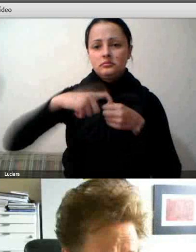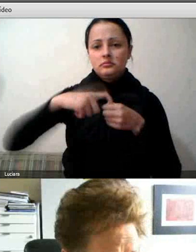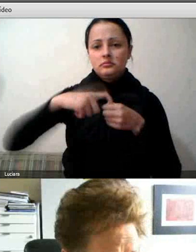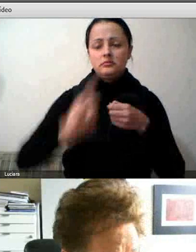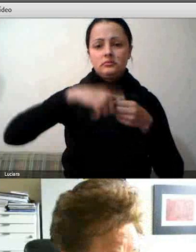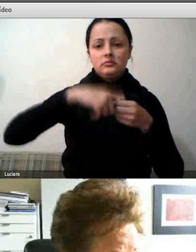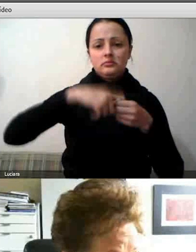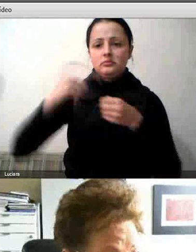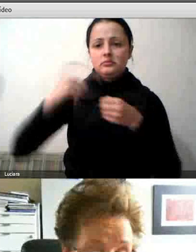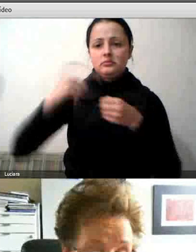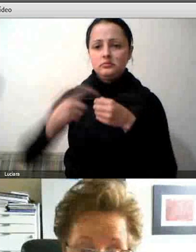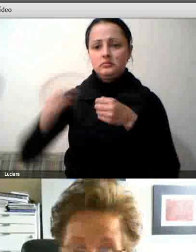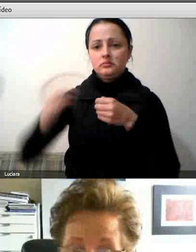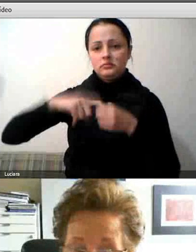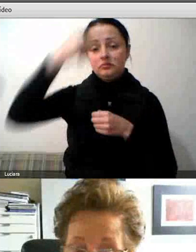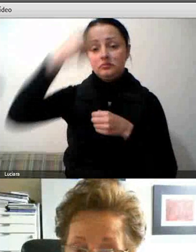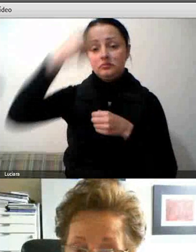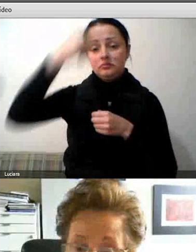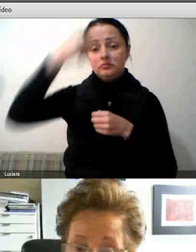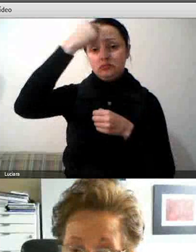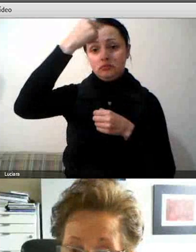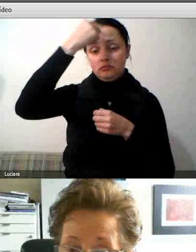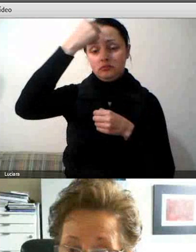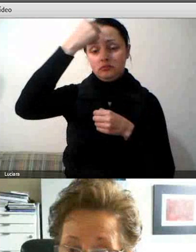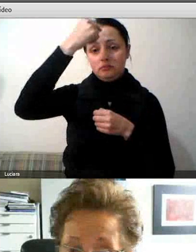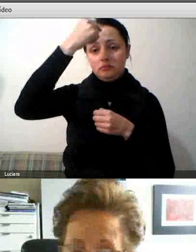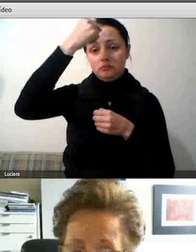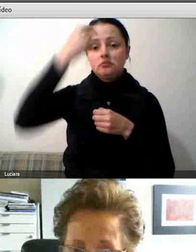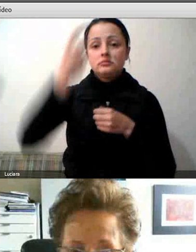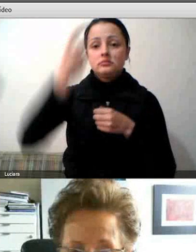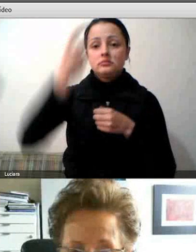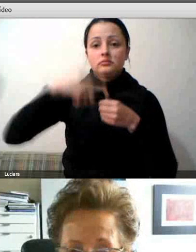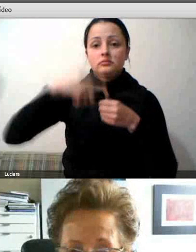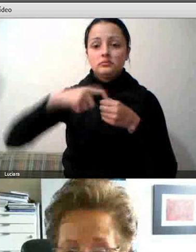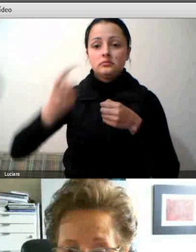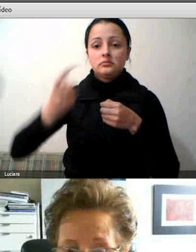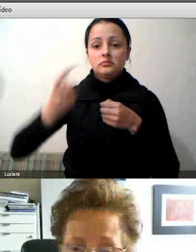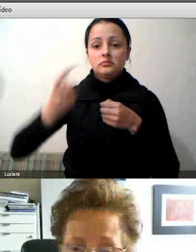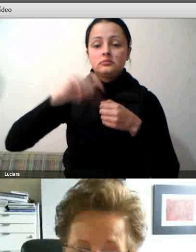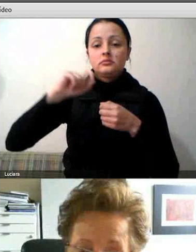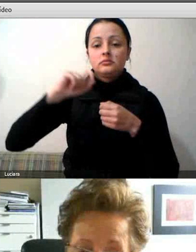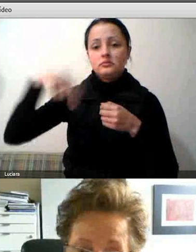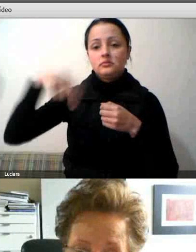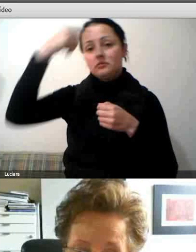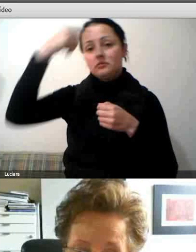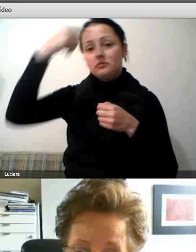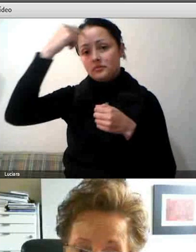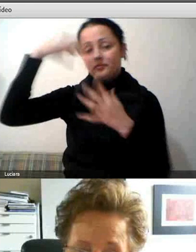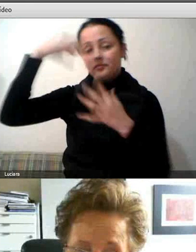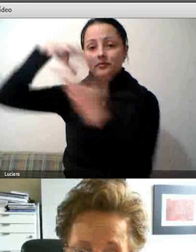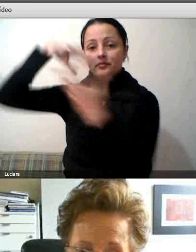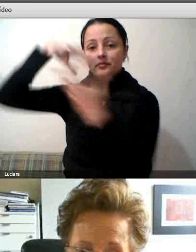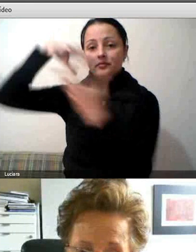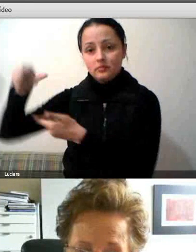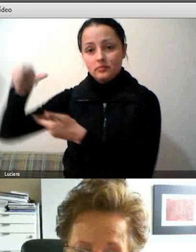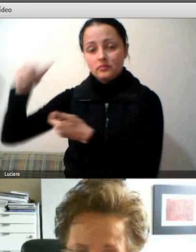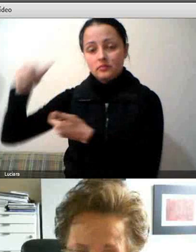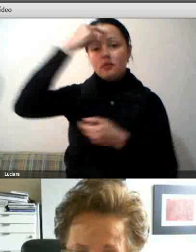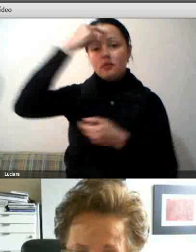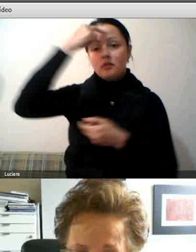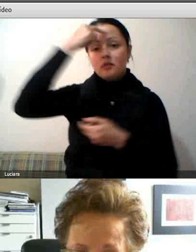se associam e atendem, então nós chamamos assim, universidade global e universidade local. As